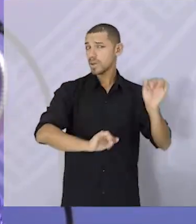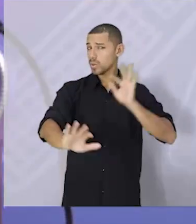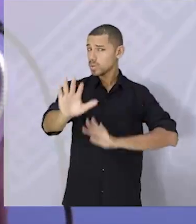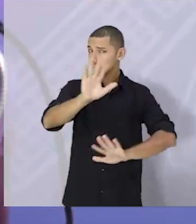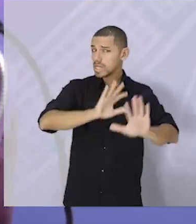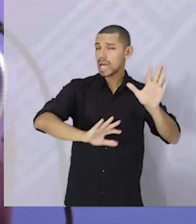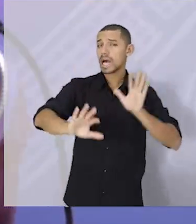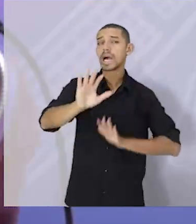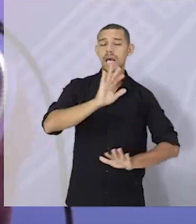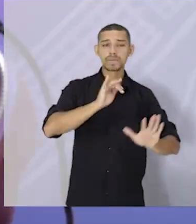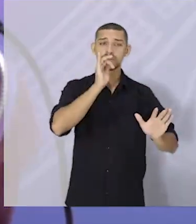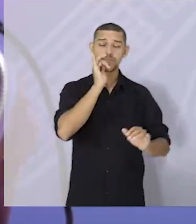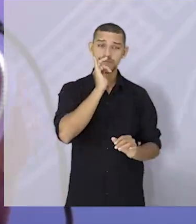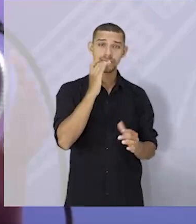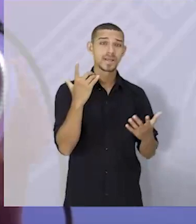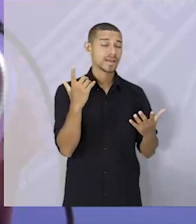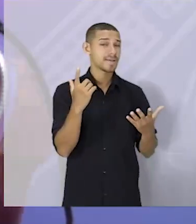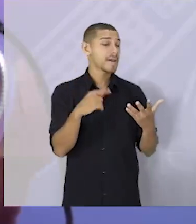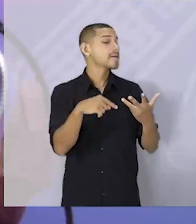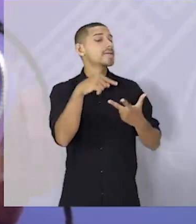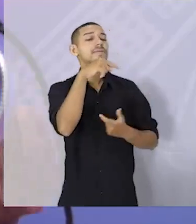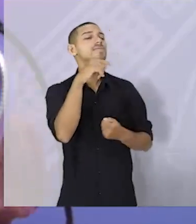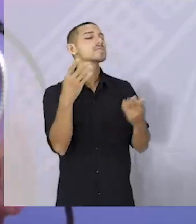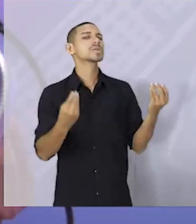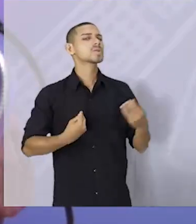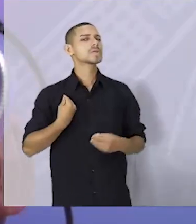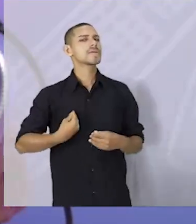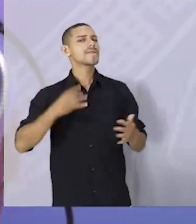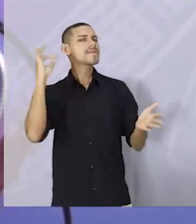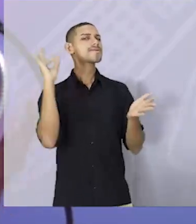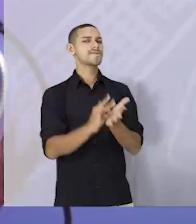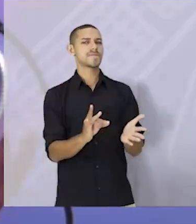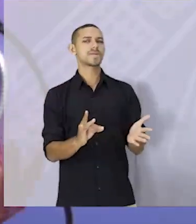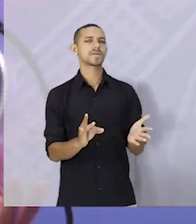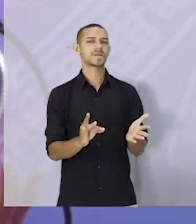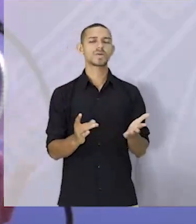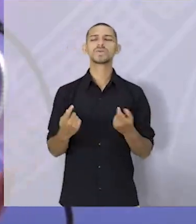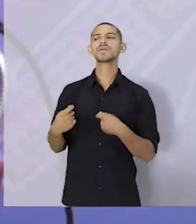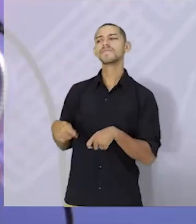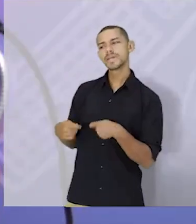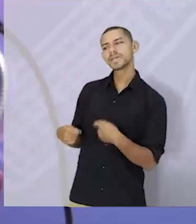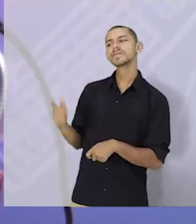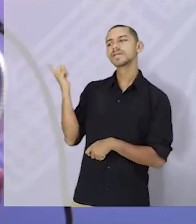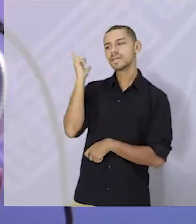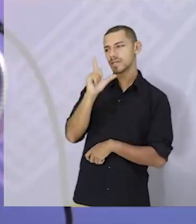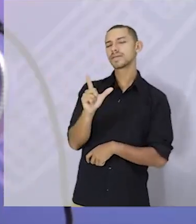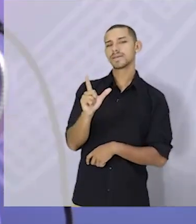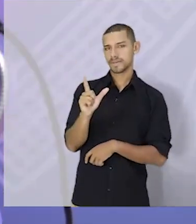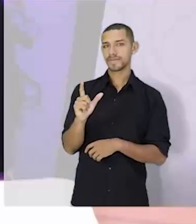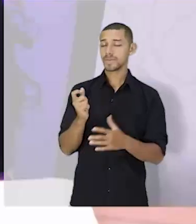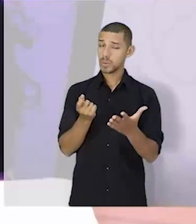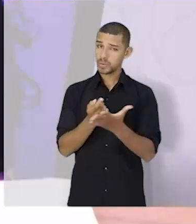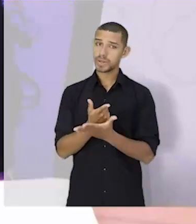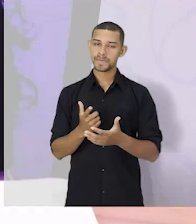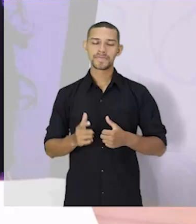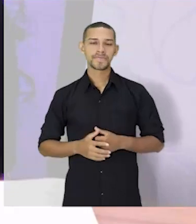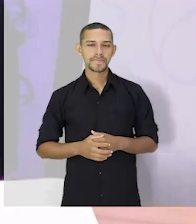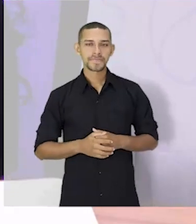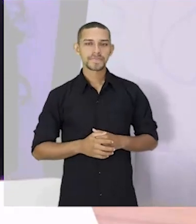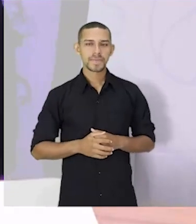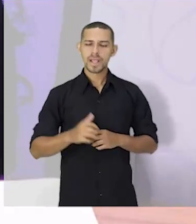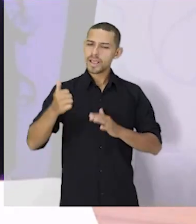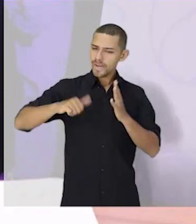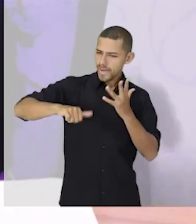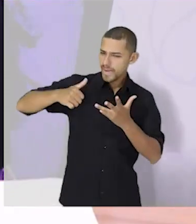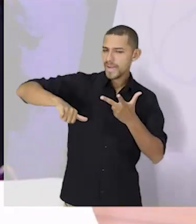precisa verificar aí até onde é real para você, até onde é necessário para você. Fazer uma